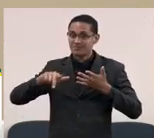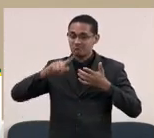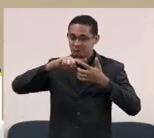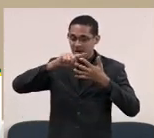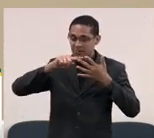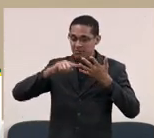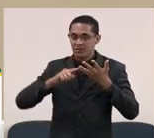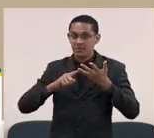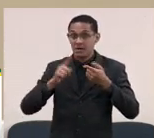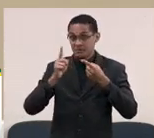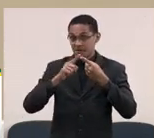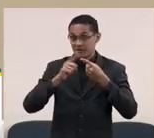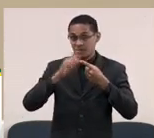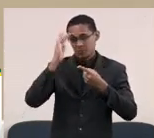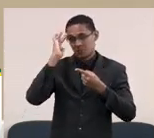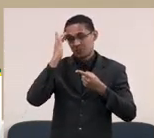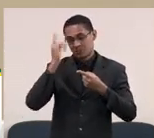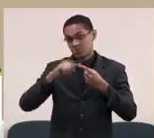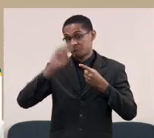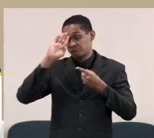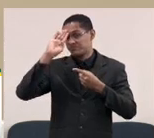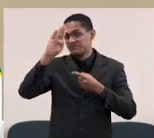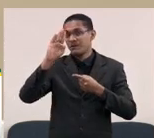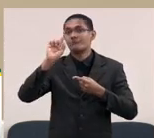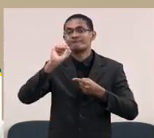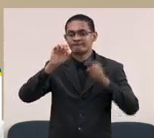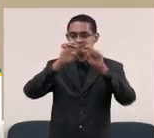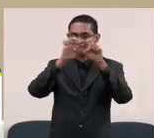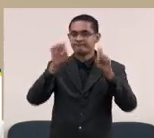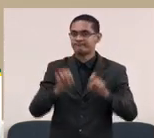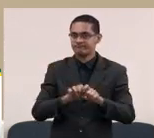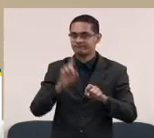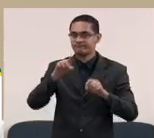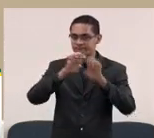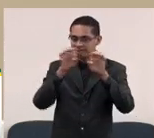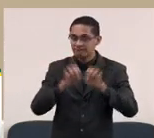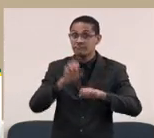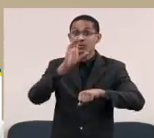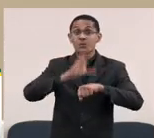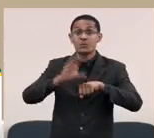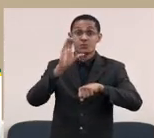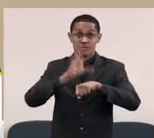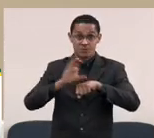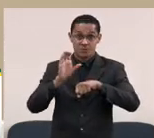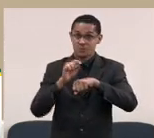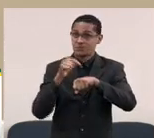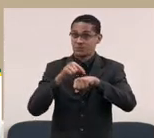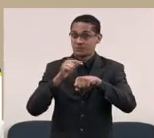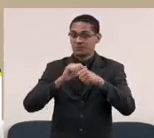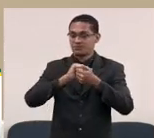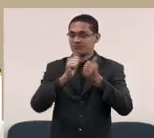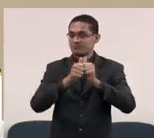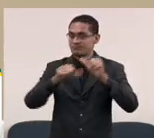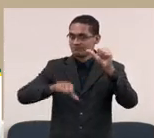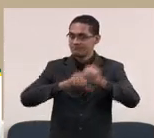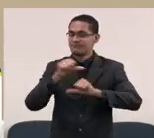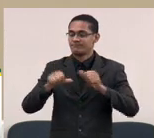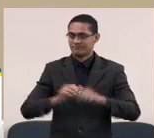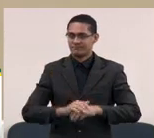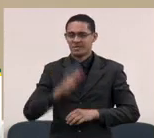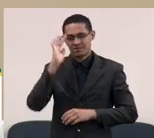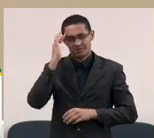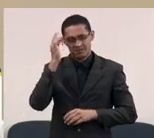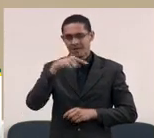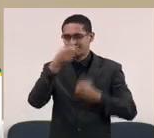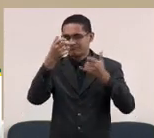que é uma questão de honra, é estruturar os cursos que já estão postos. Acho que é importante falar que a